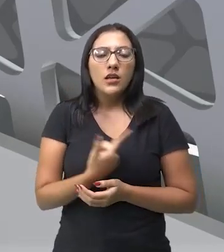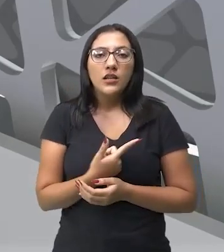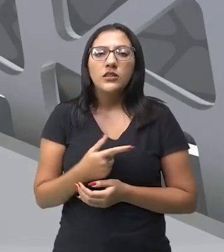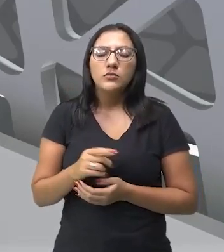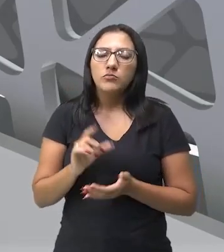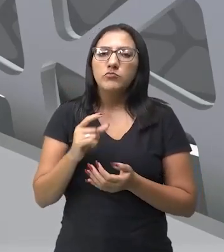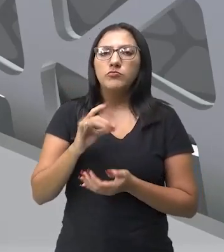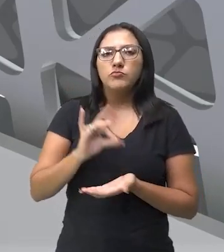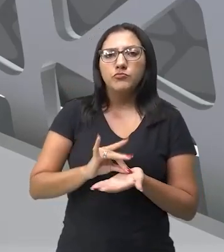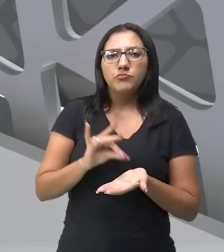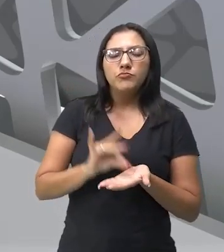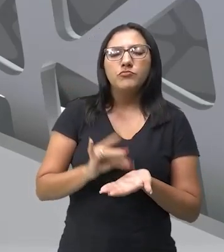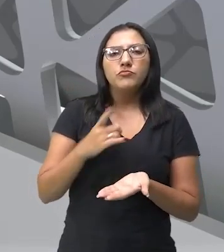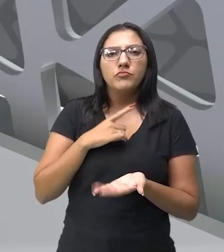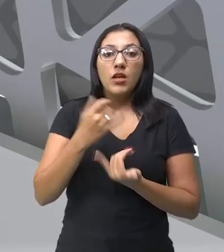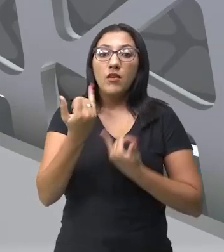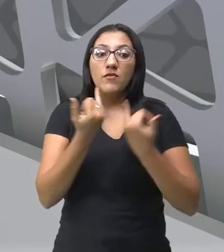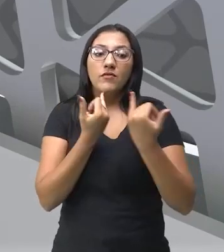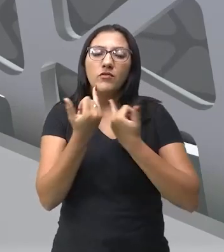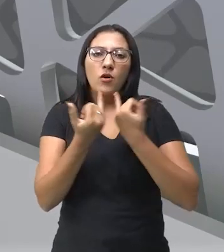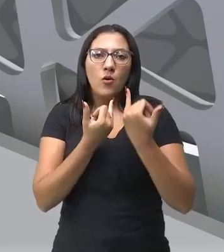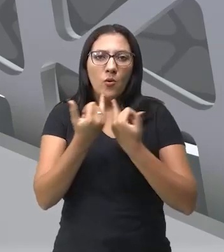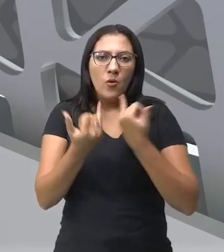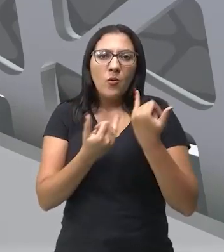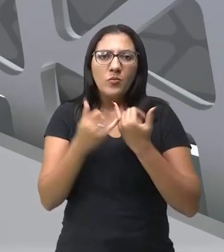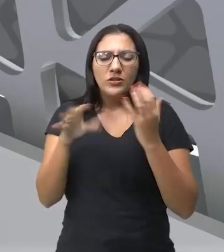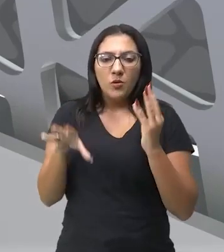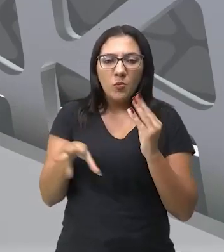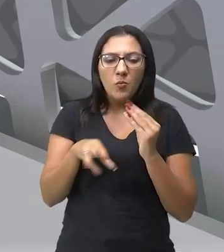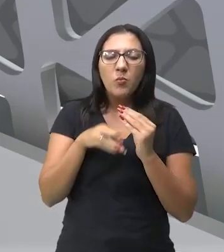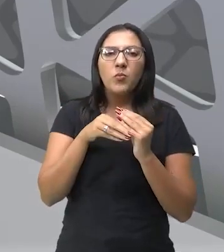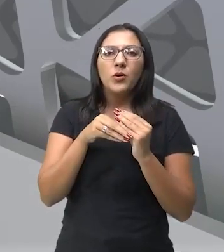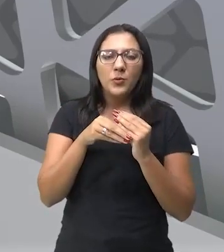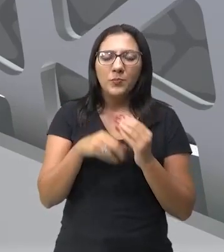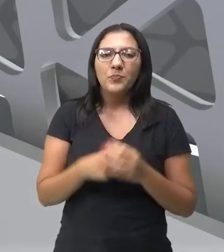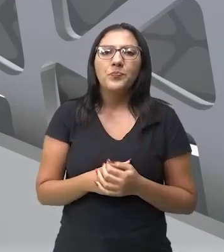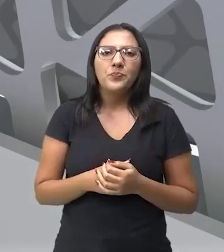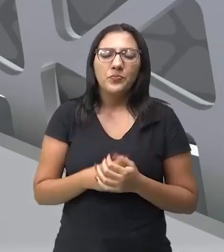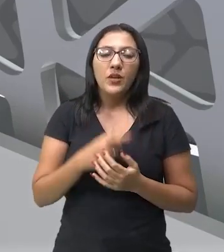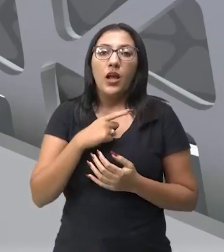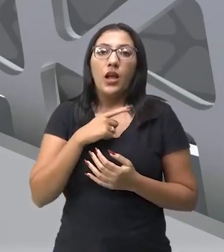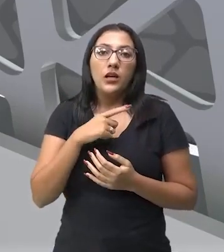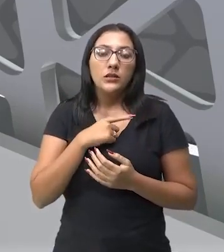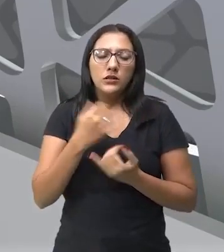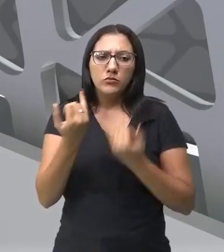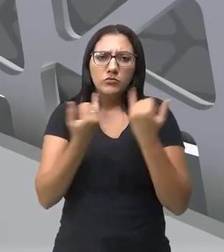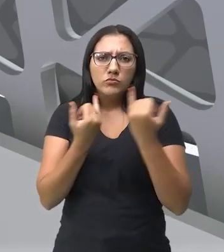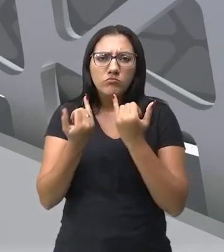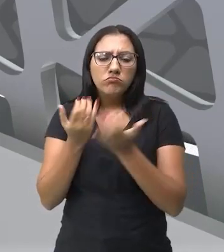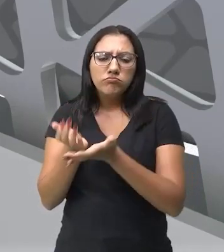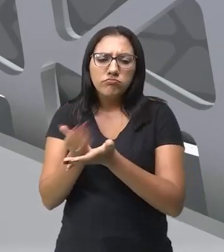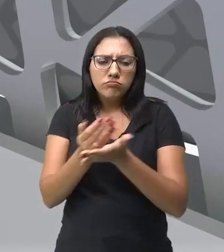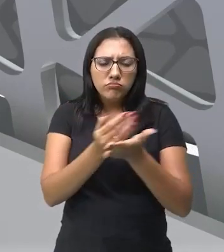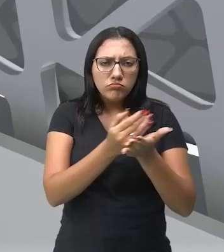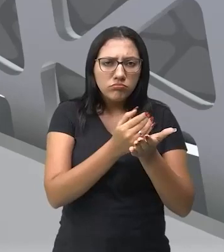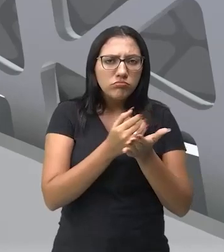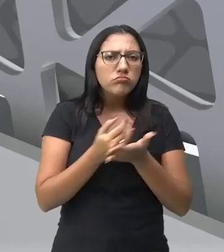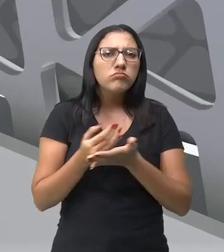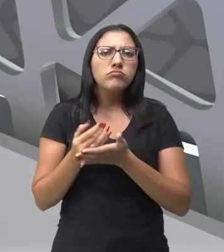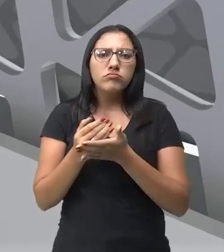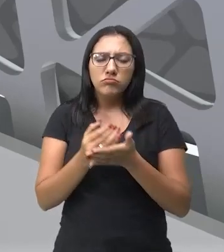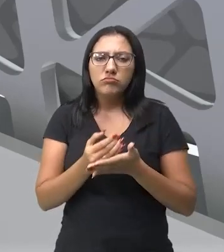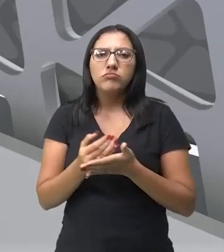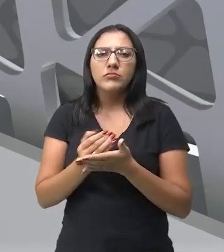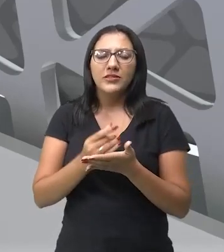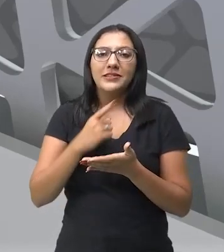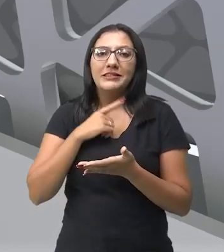maneira bastante presente e com linguagens diferentes sendo combinadas ali para gerar